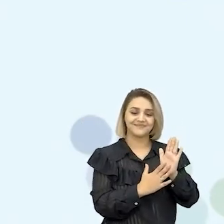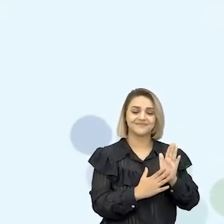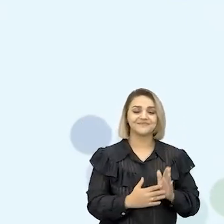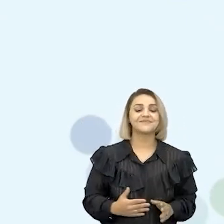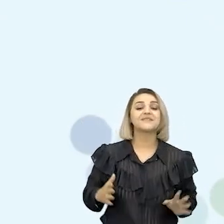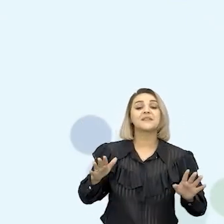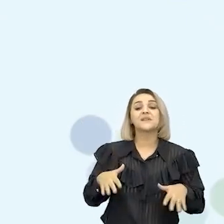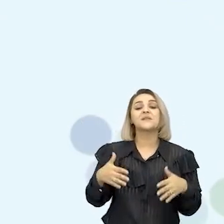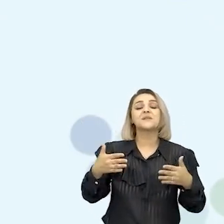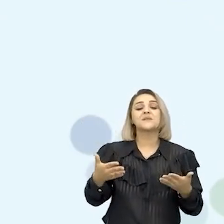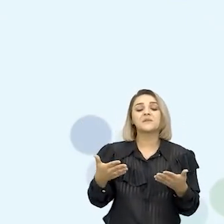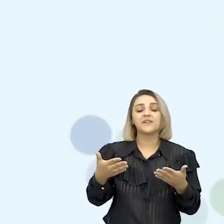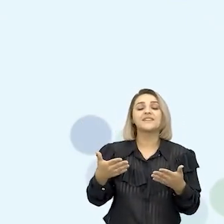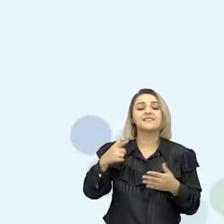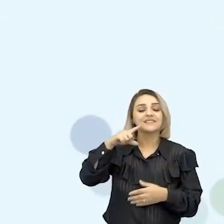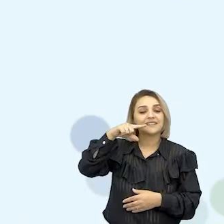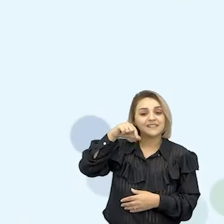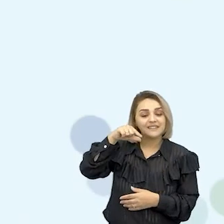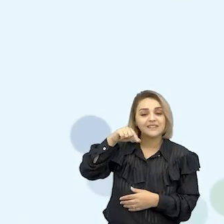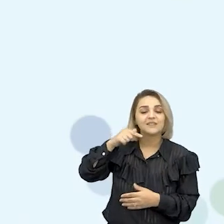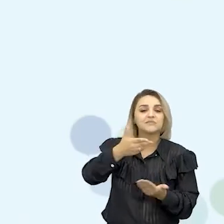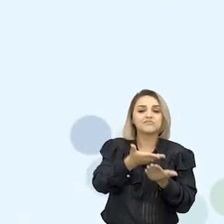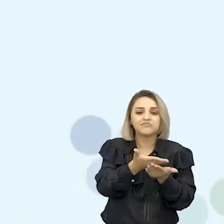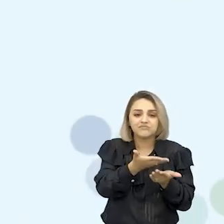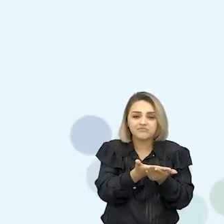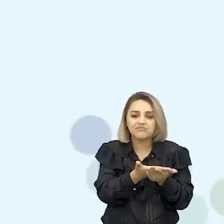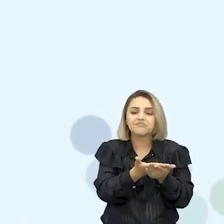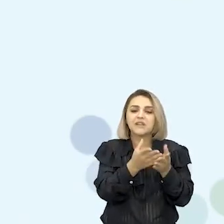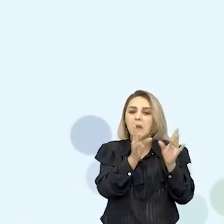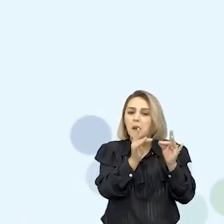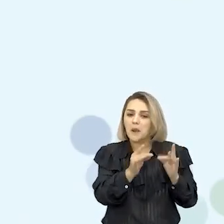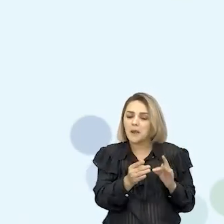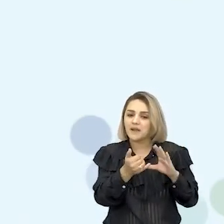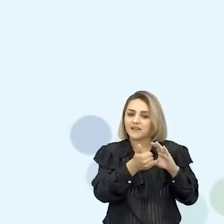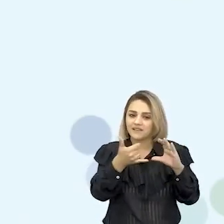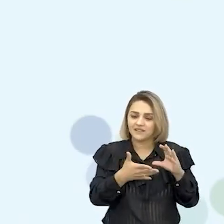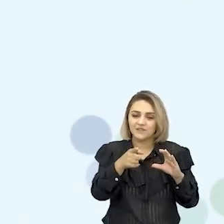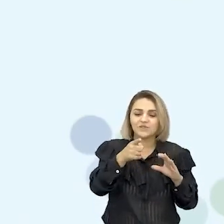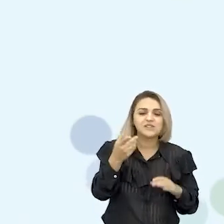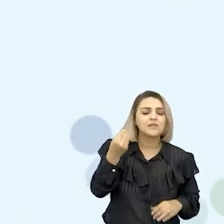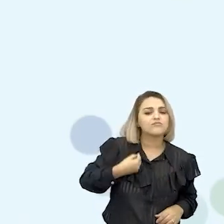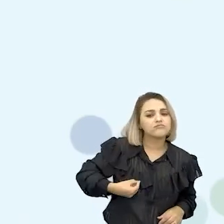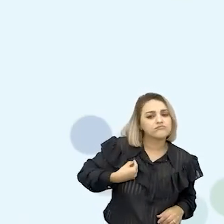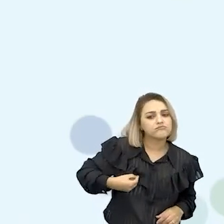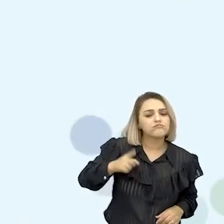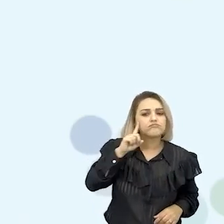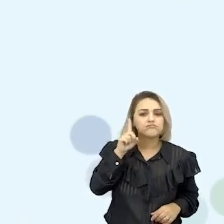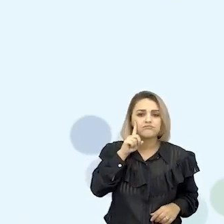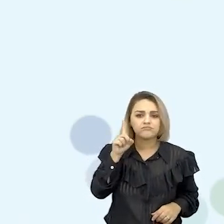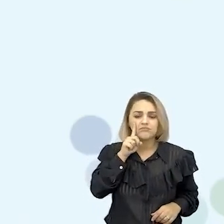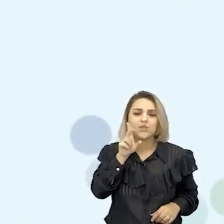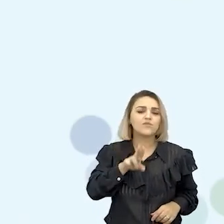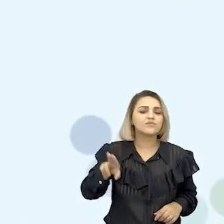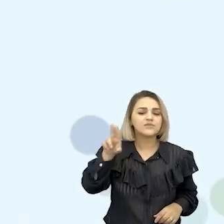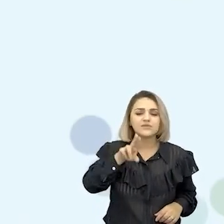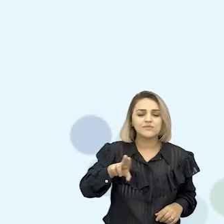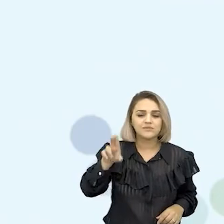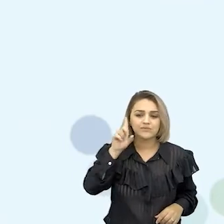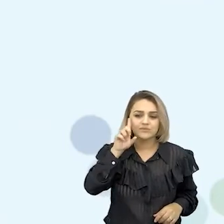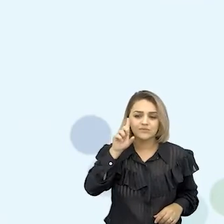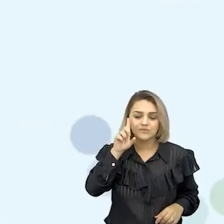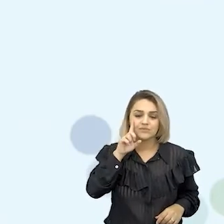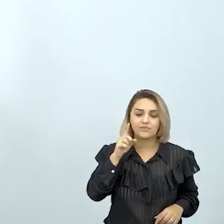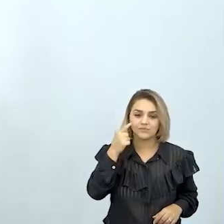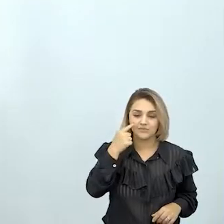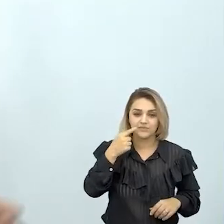Quais propriedades da água acima estudadas você vê mais frequentemente no seu cotidiano? Nós já tivemos uma dica ali atrás na nossa